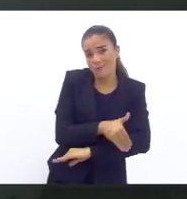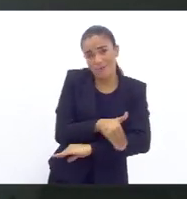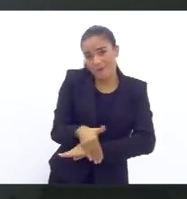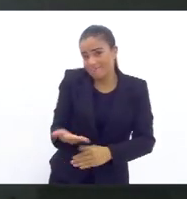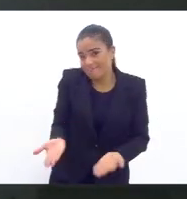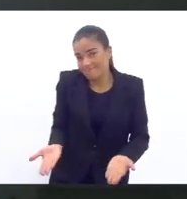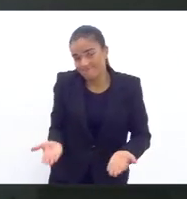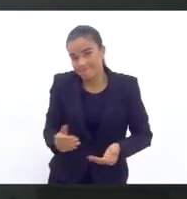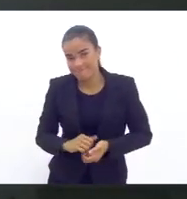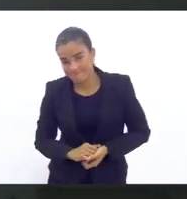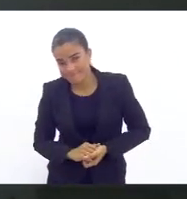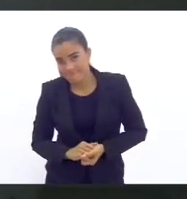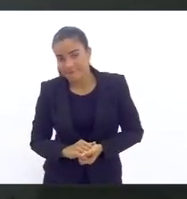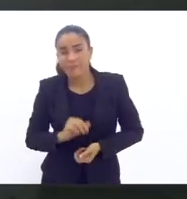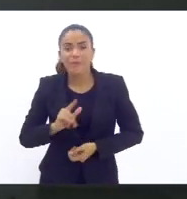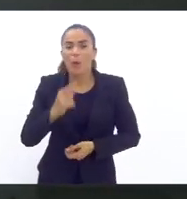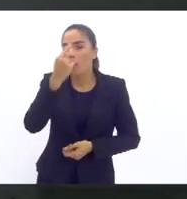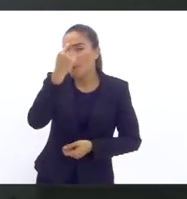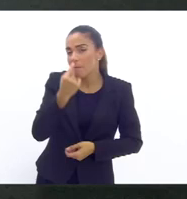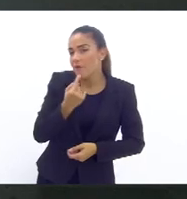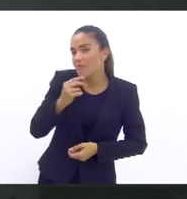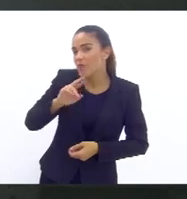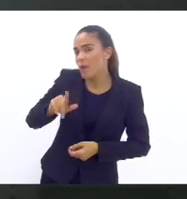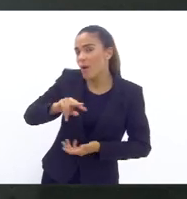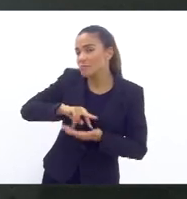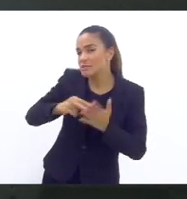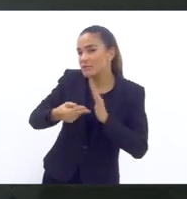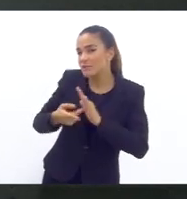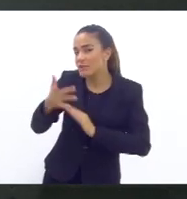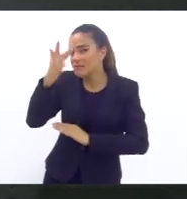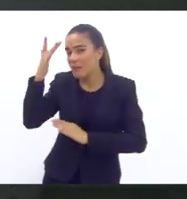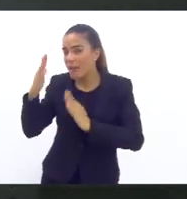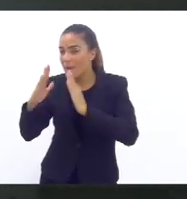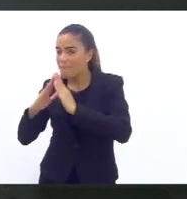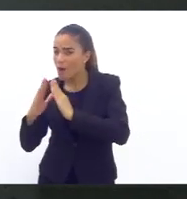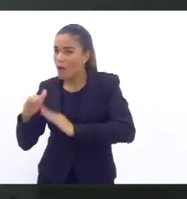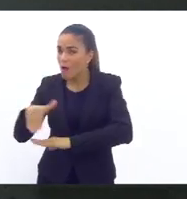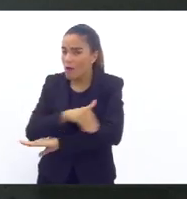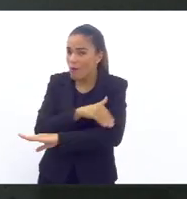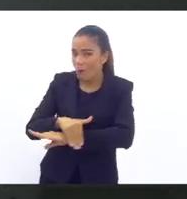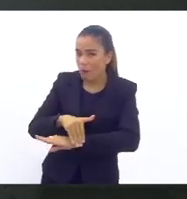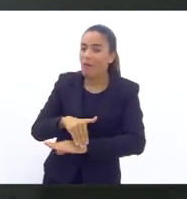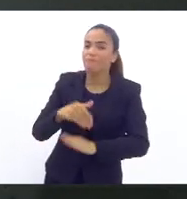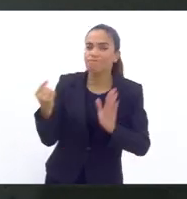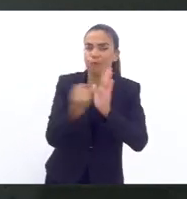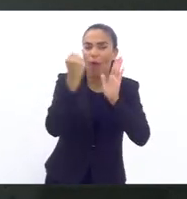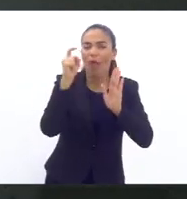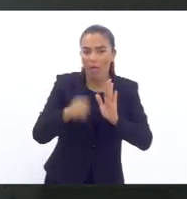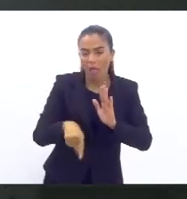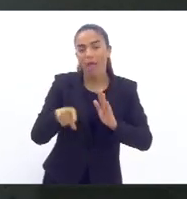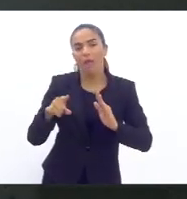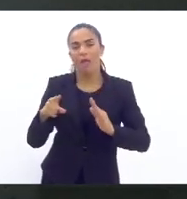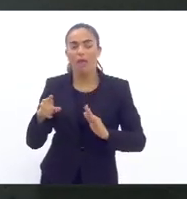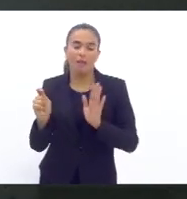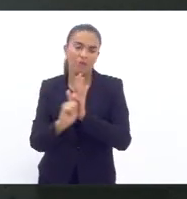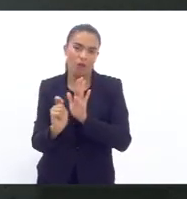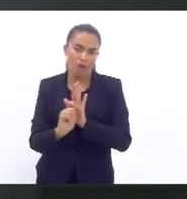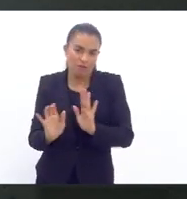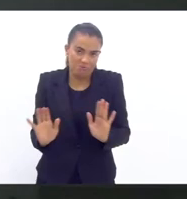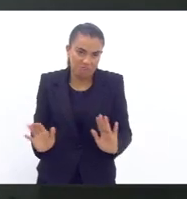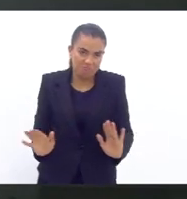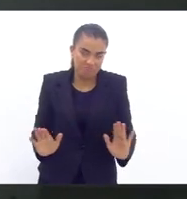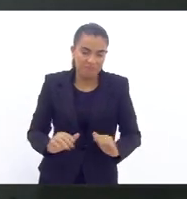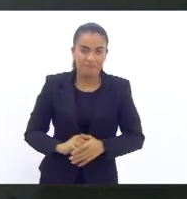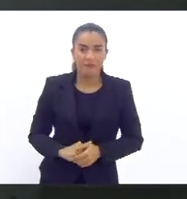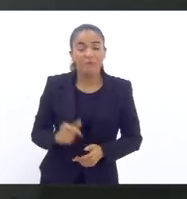né não necessariamente porque você está na rua que você usa drogas Então a gente tem essa essa questão desses estigmas mas foi uma coisa muito